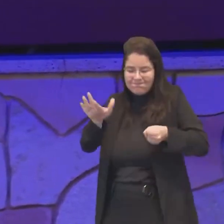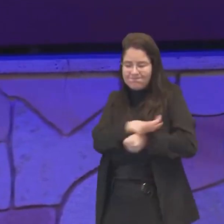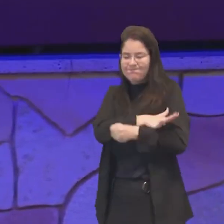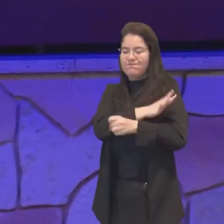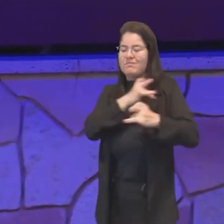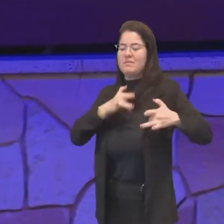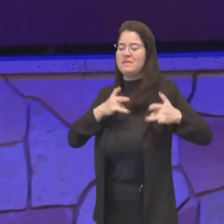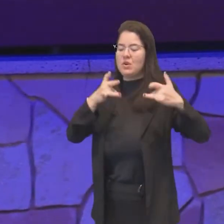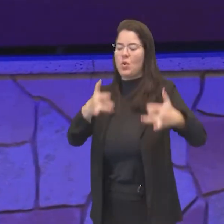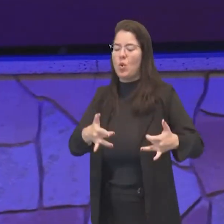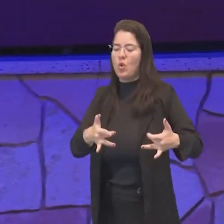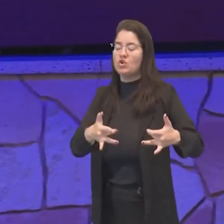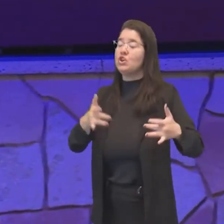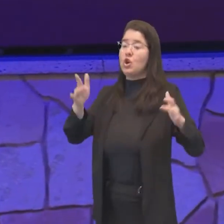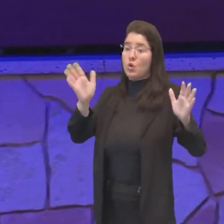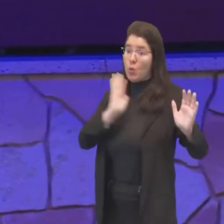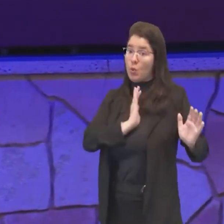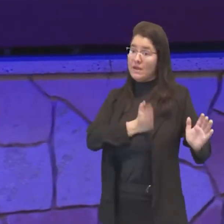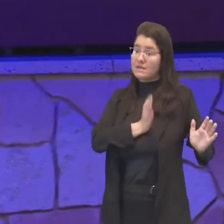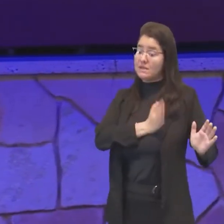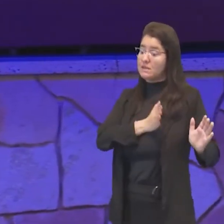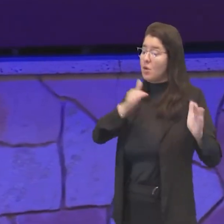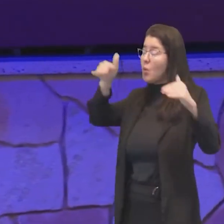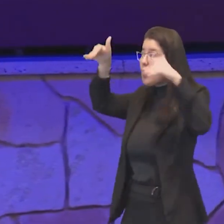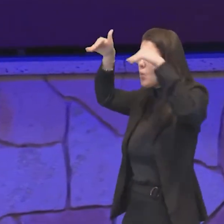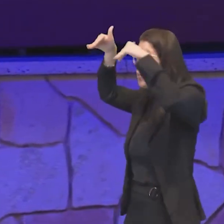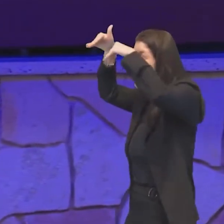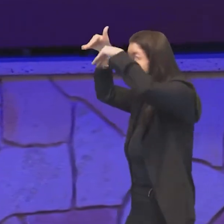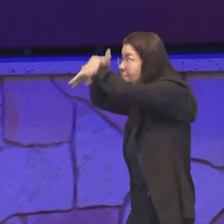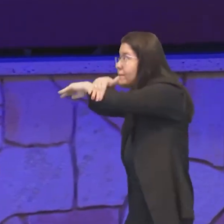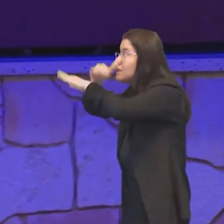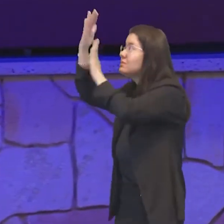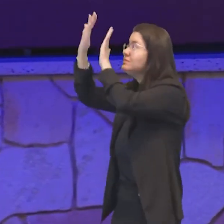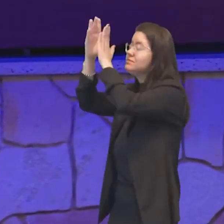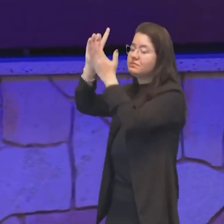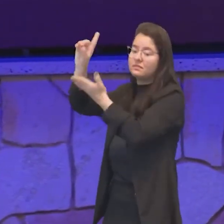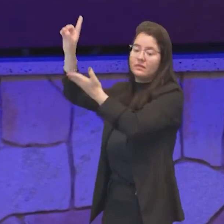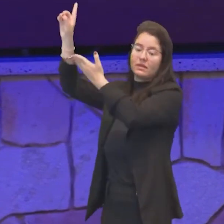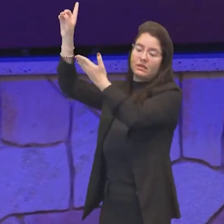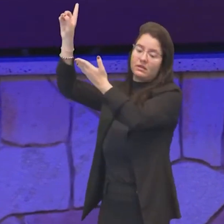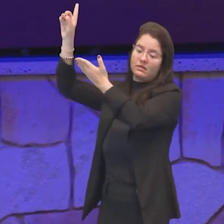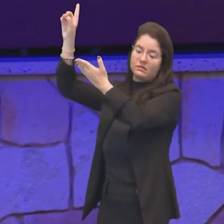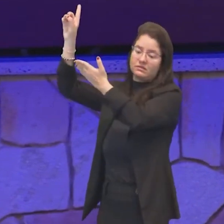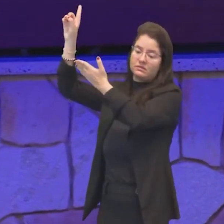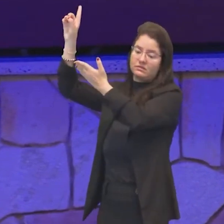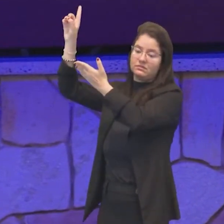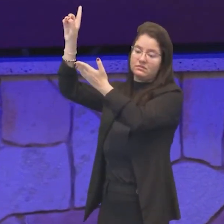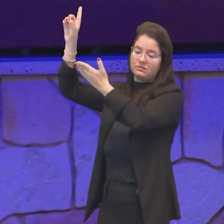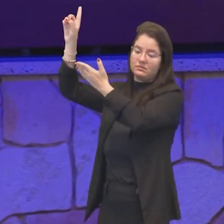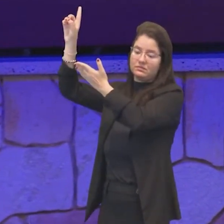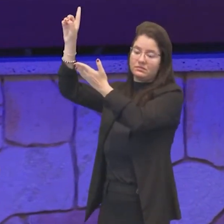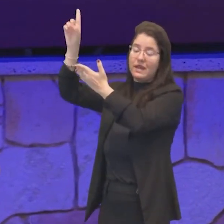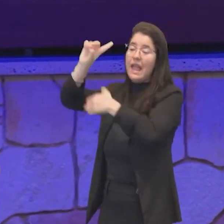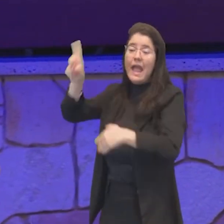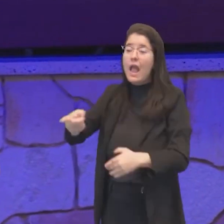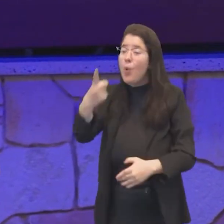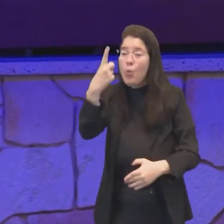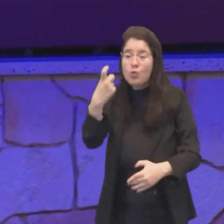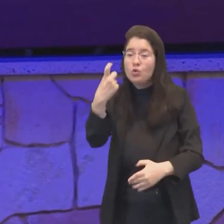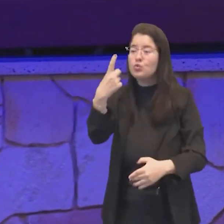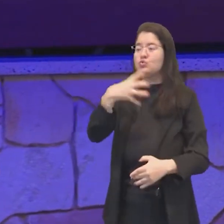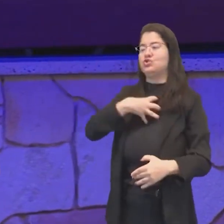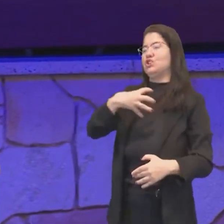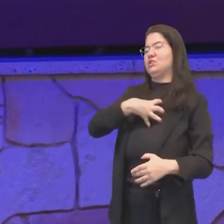um coração humilde diante do Senhor? Por quê? Porque ele diz que isso ao ser humano seria impossível. O ser